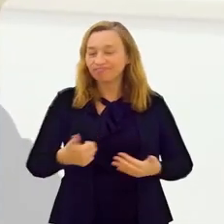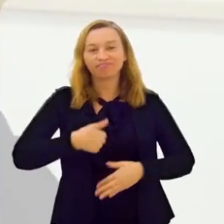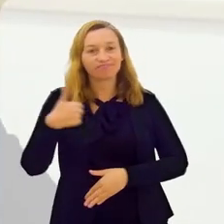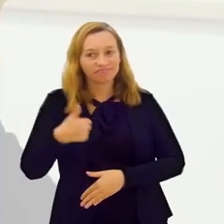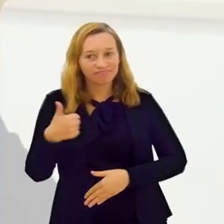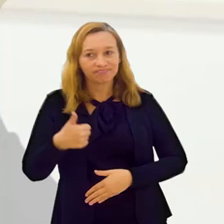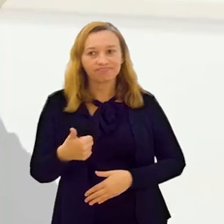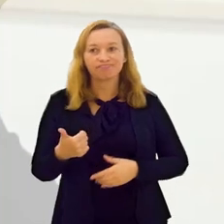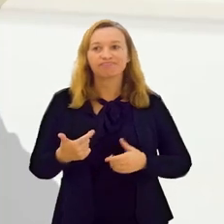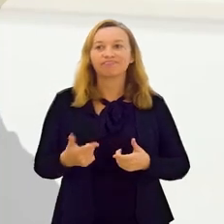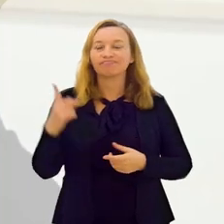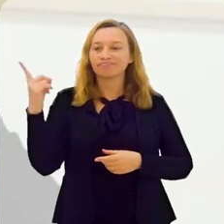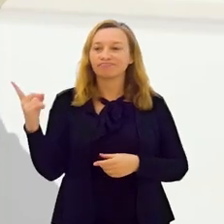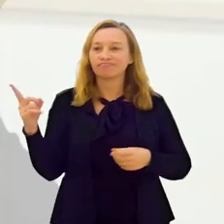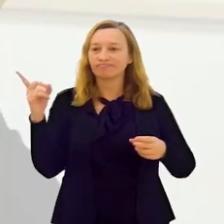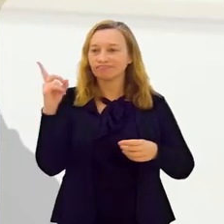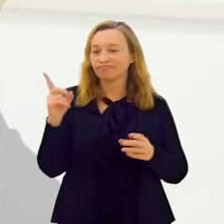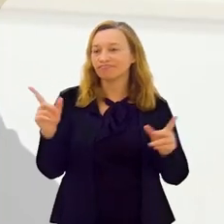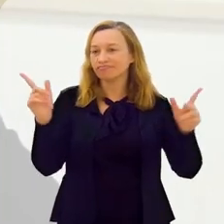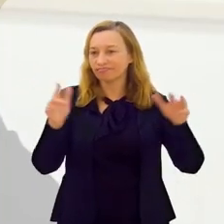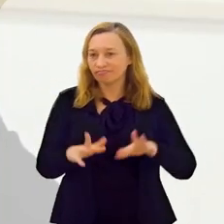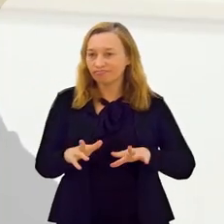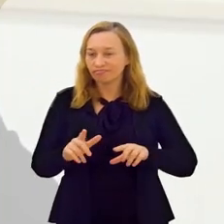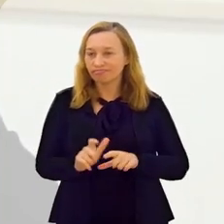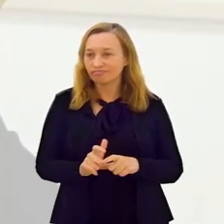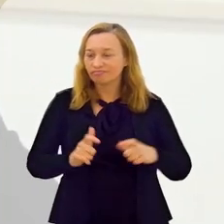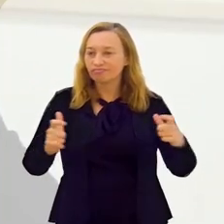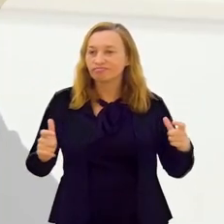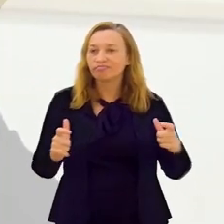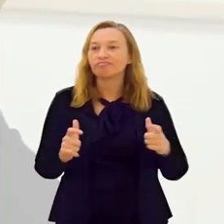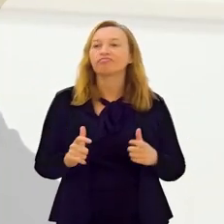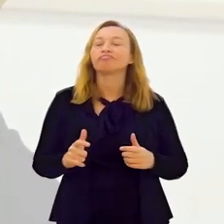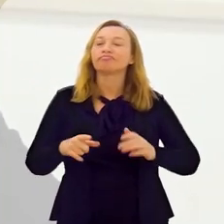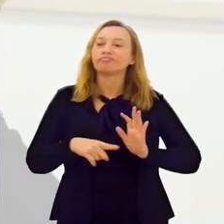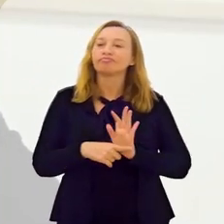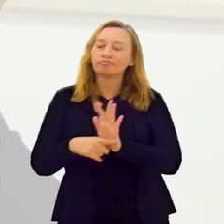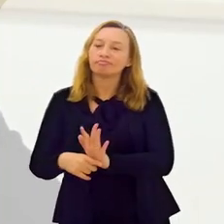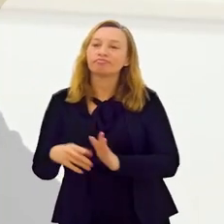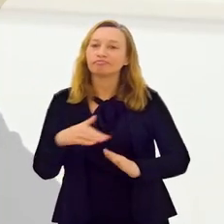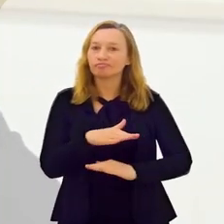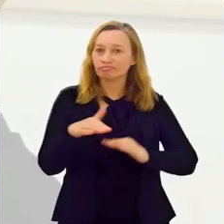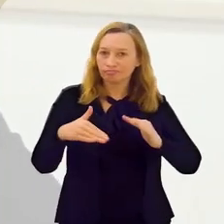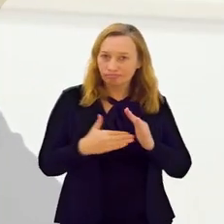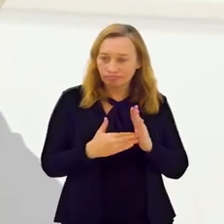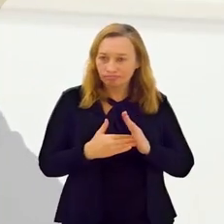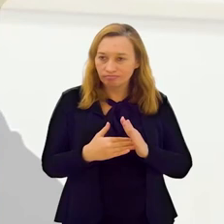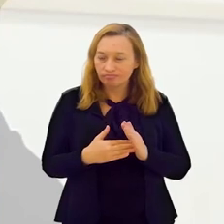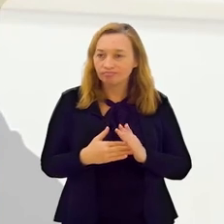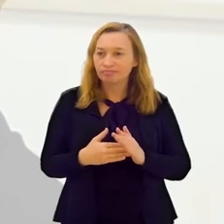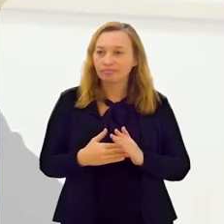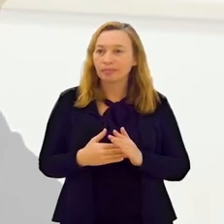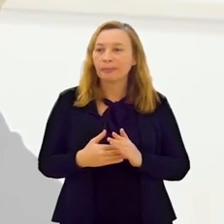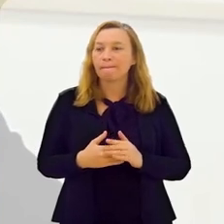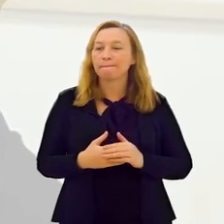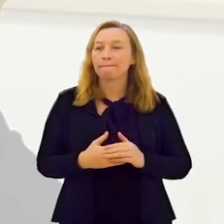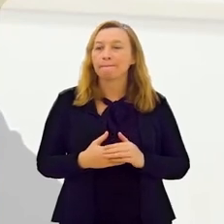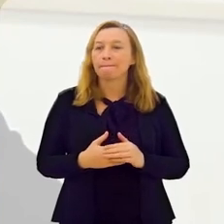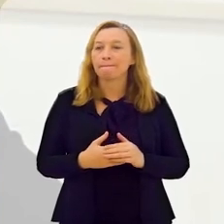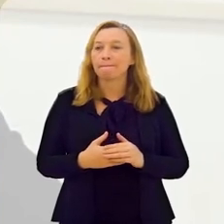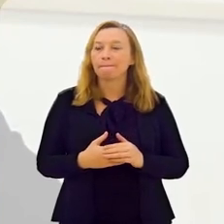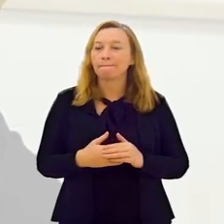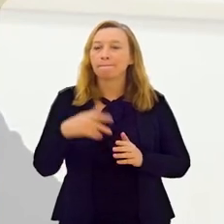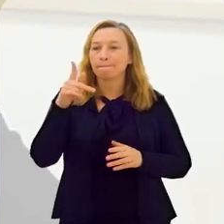voltamos a falar do... Primeiro, o grande diferencial é, por exemplo, nós damos assistência